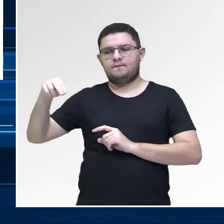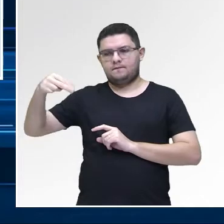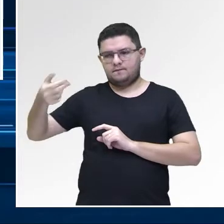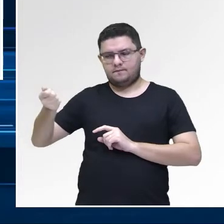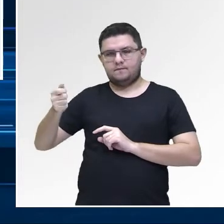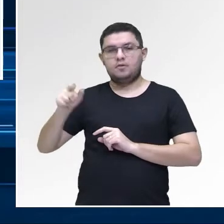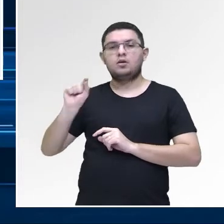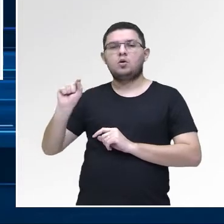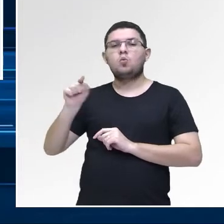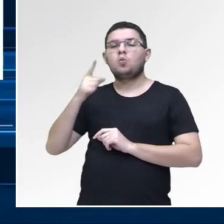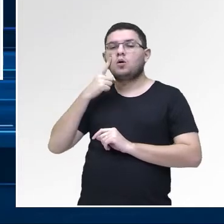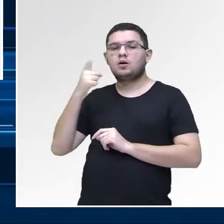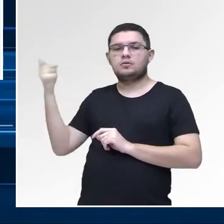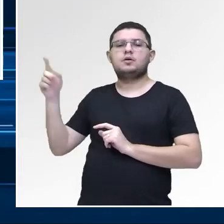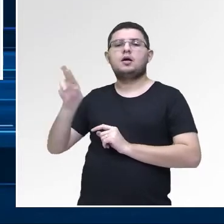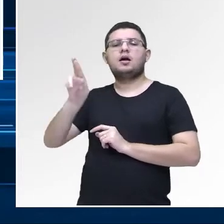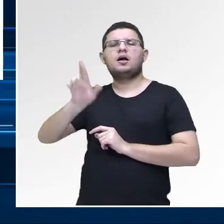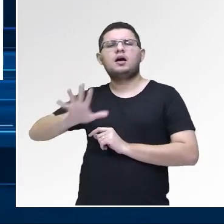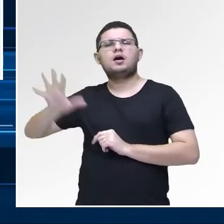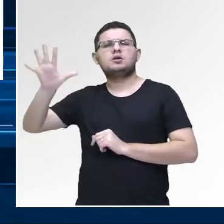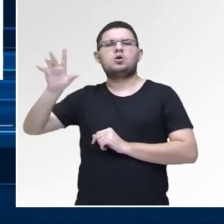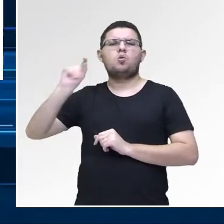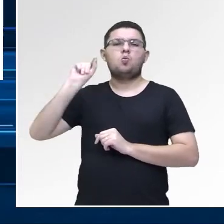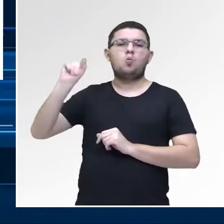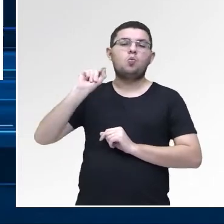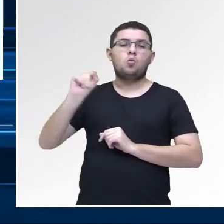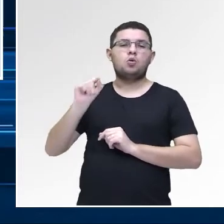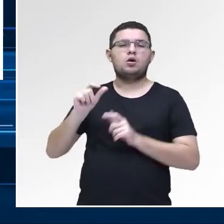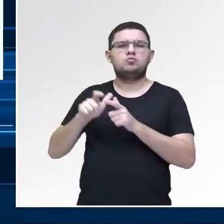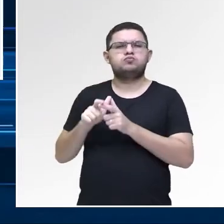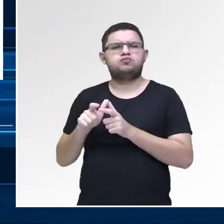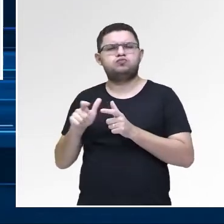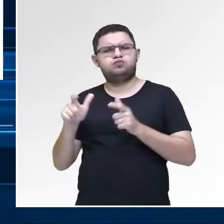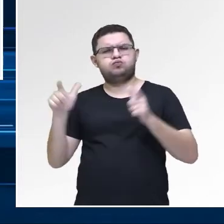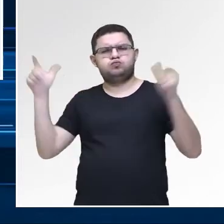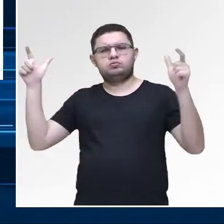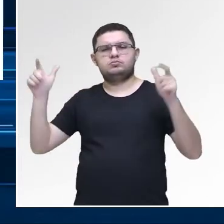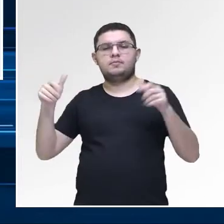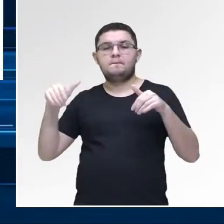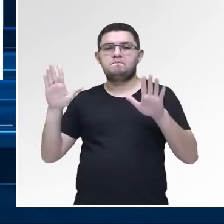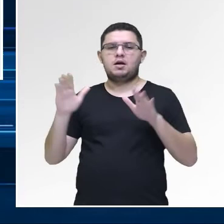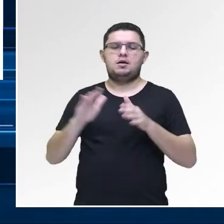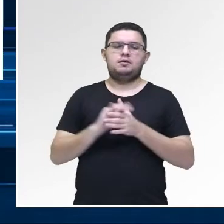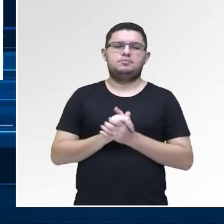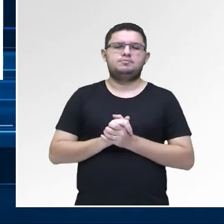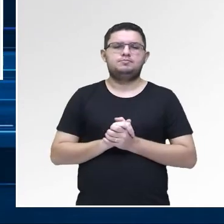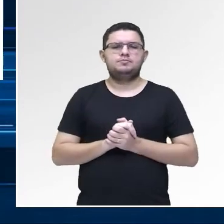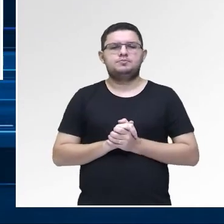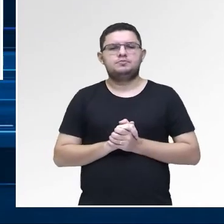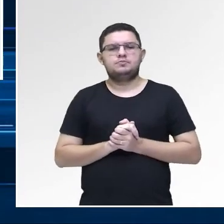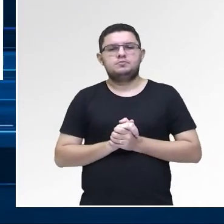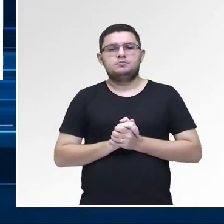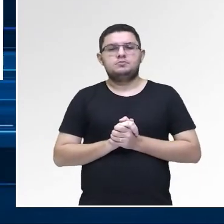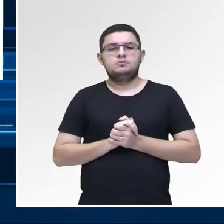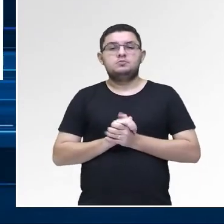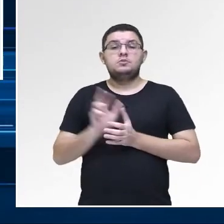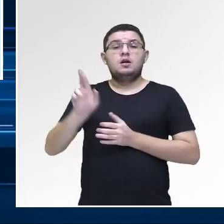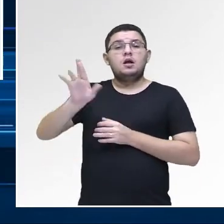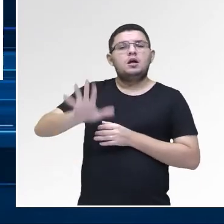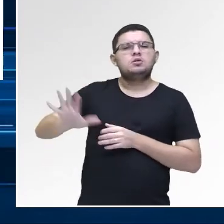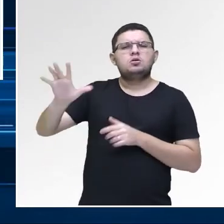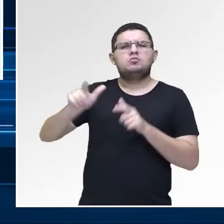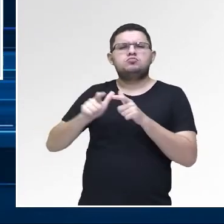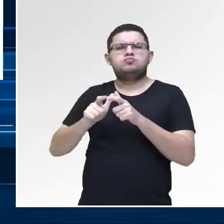demográfica muito grande nas grandes metrópoles. Mas agora a gente vai entender o que é uma região